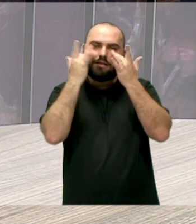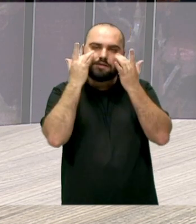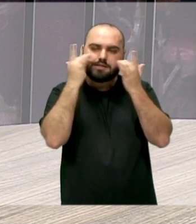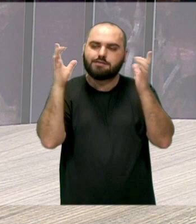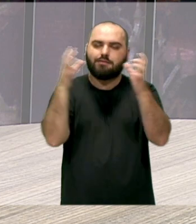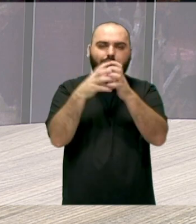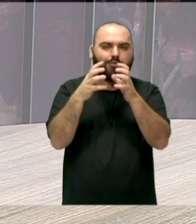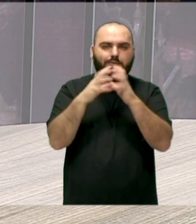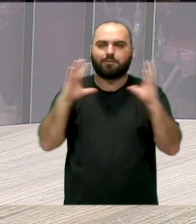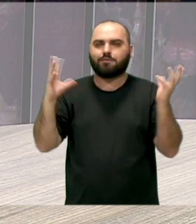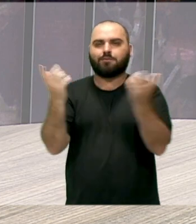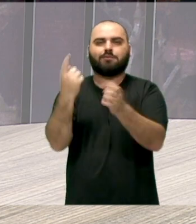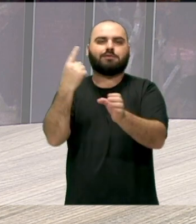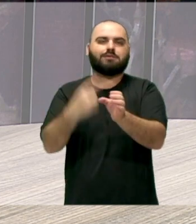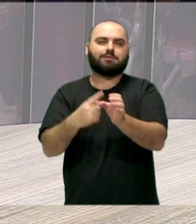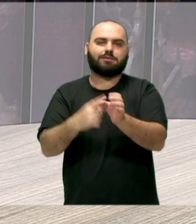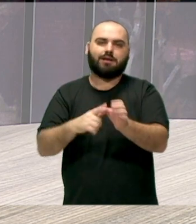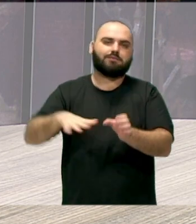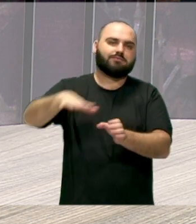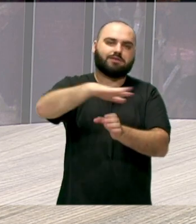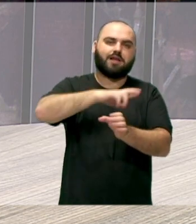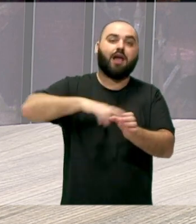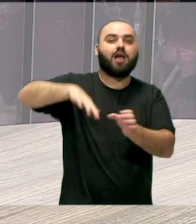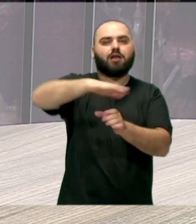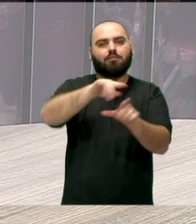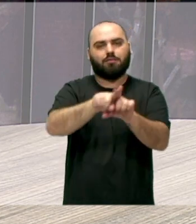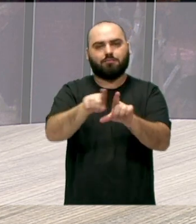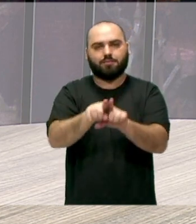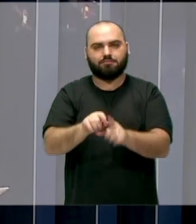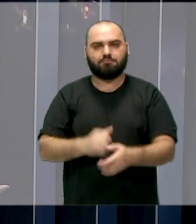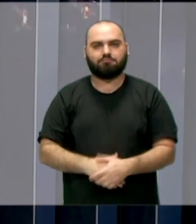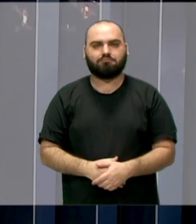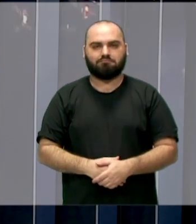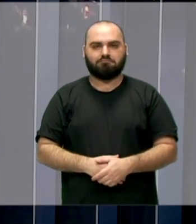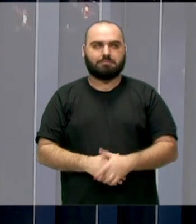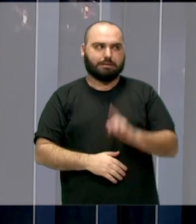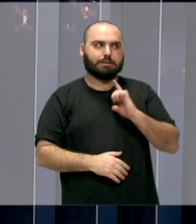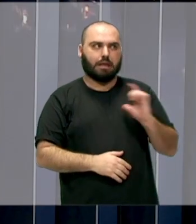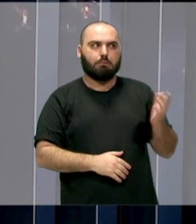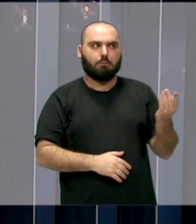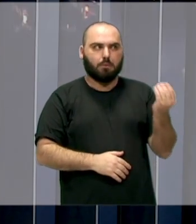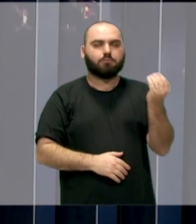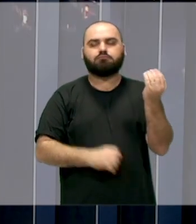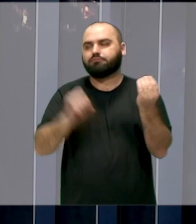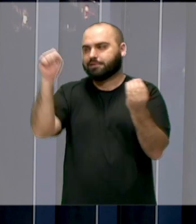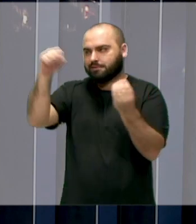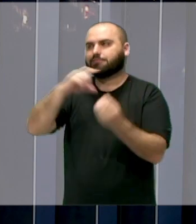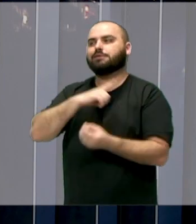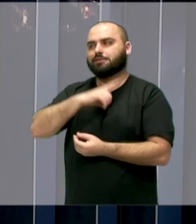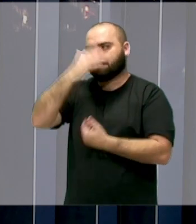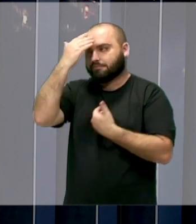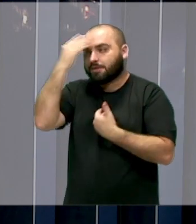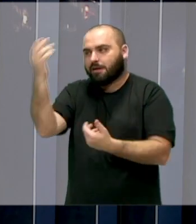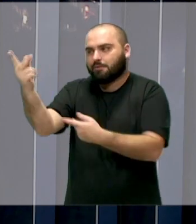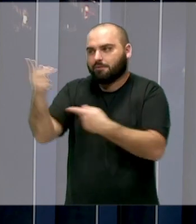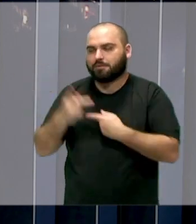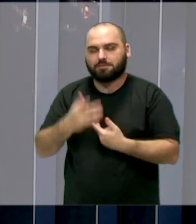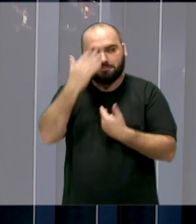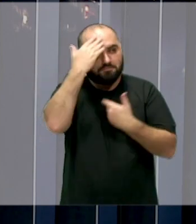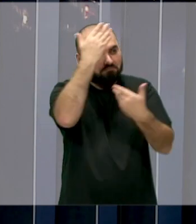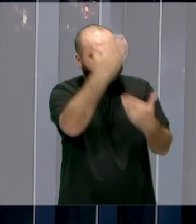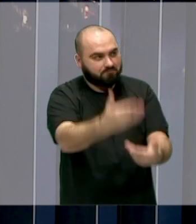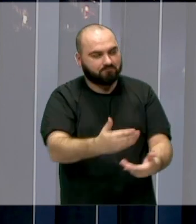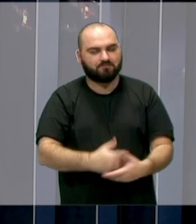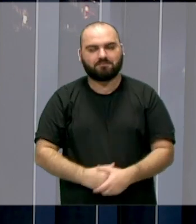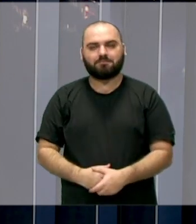grupos da nossa cidade e de toda a nossa região. Que é riquíssimo. É sim. Obrigada pelo convite. Obrigada a você.